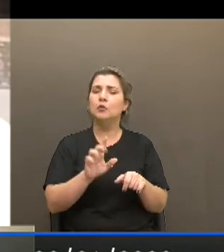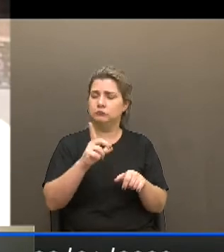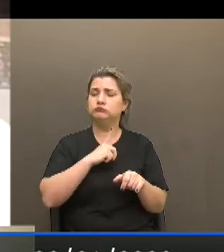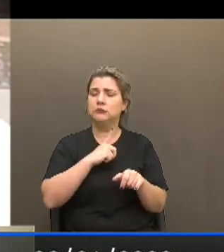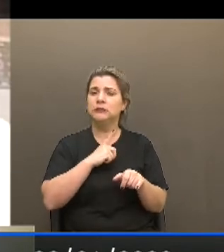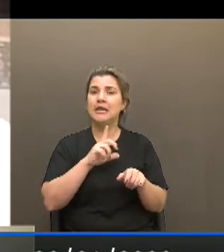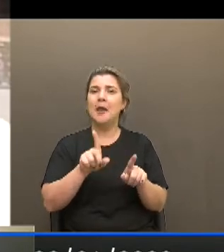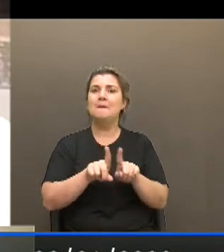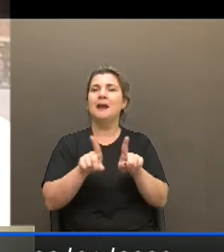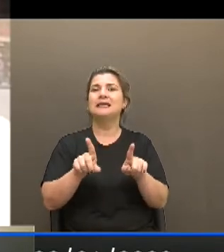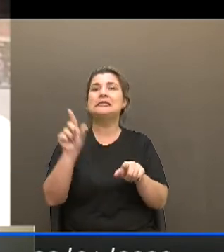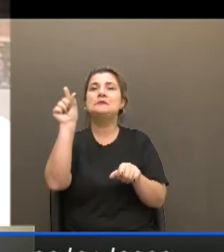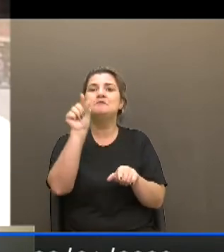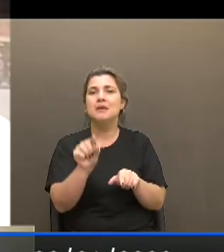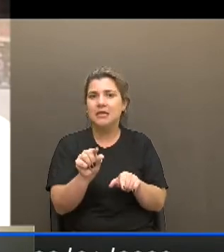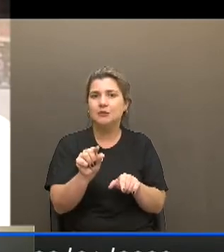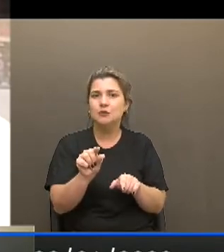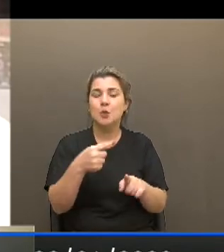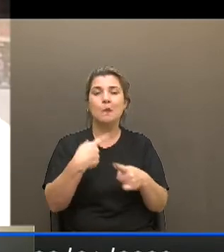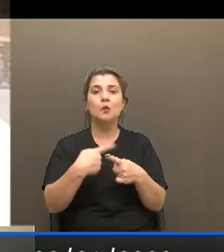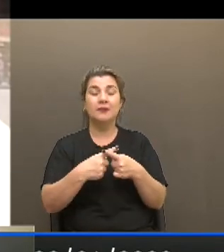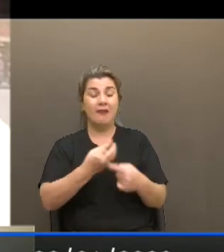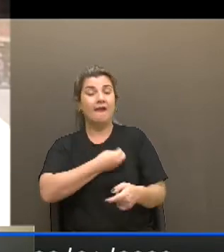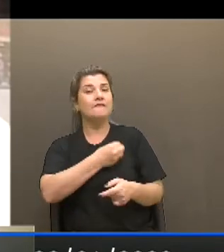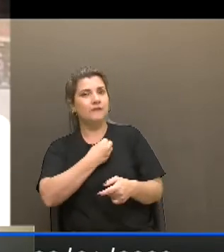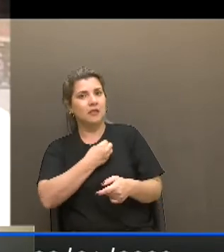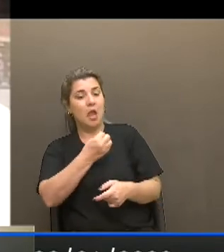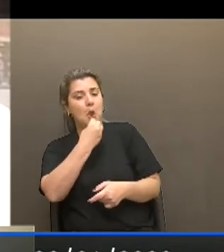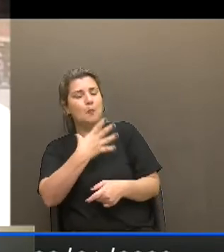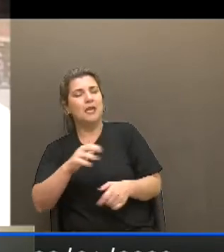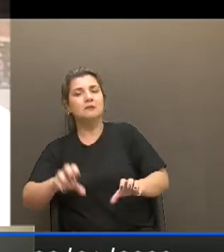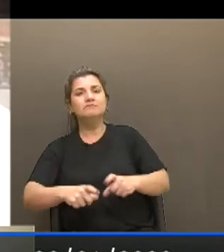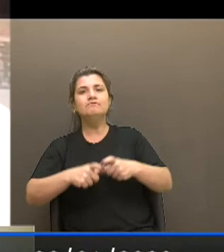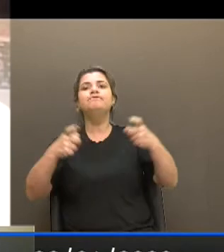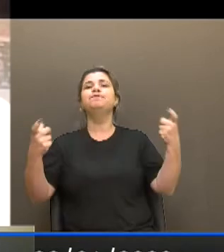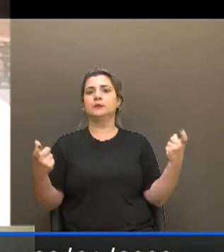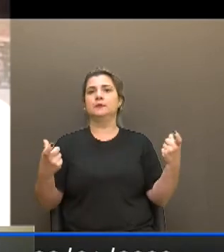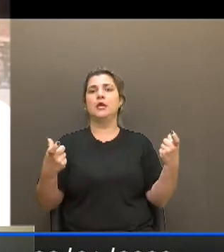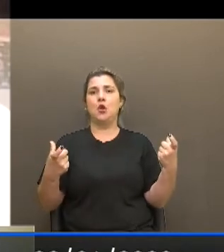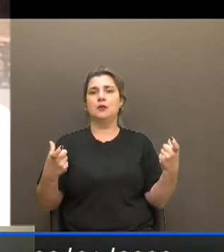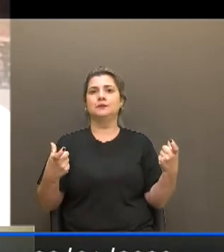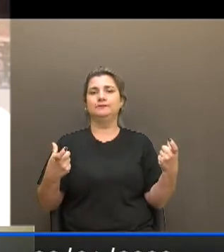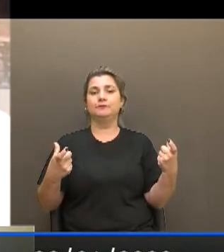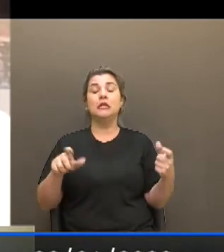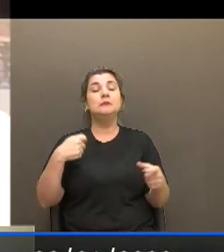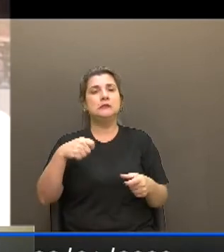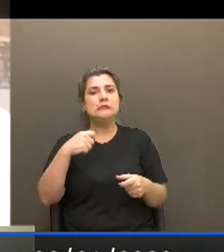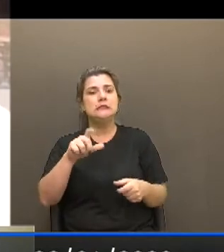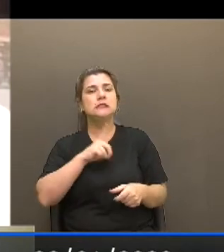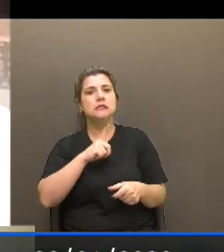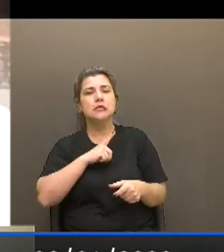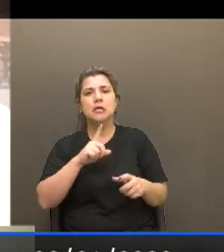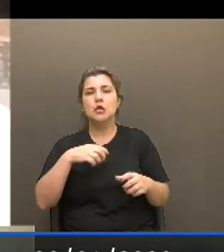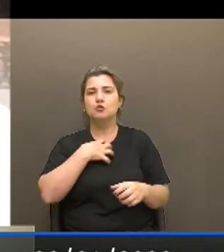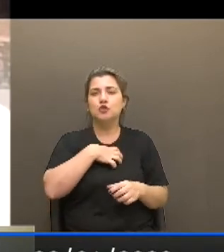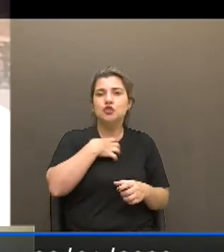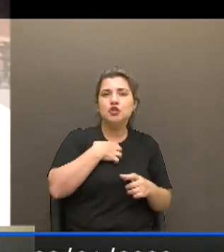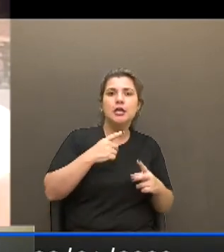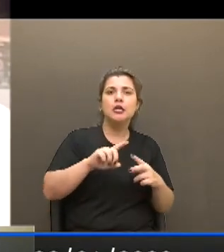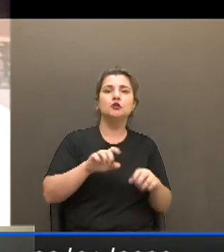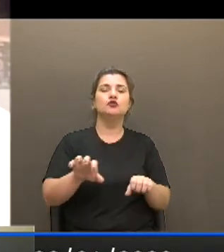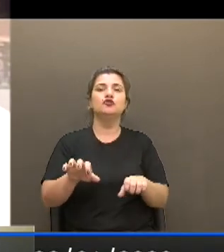para todos que a vida, com certeza, é o bem maior. E nós precisamos ter as formas de prevenção e cuidados através desses